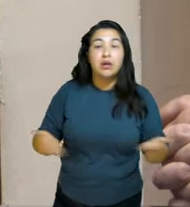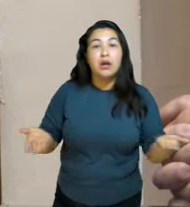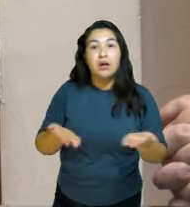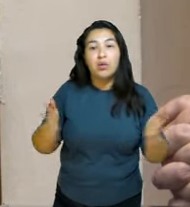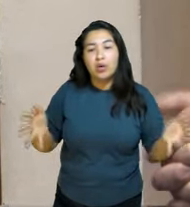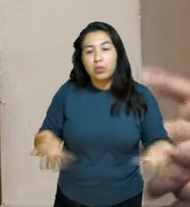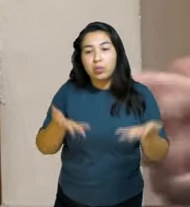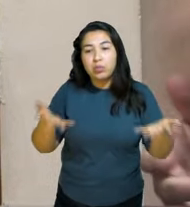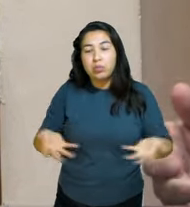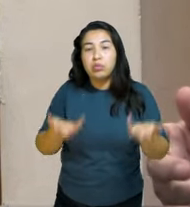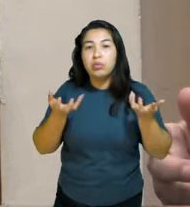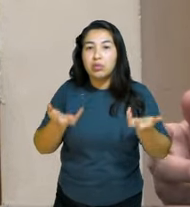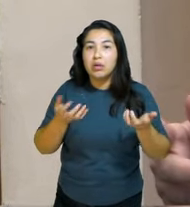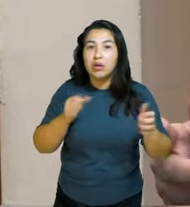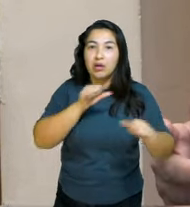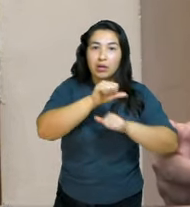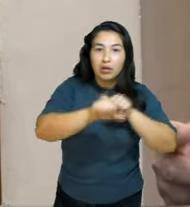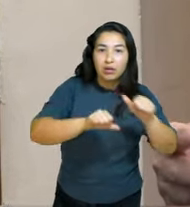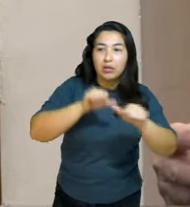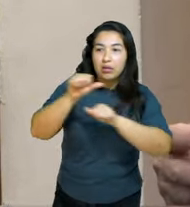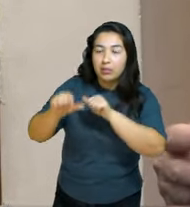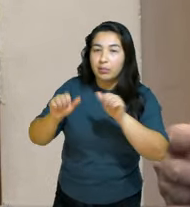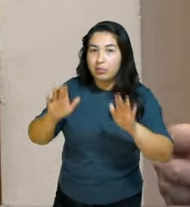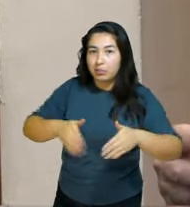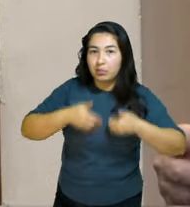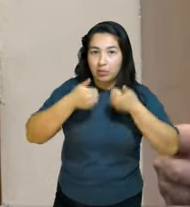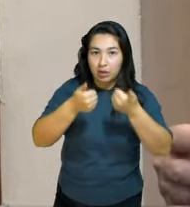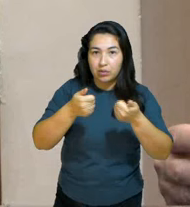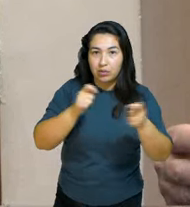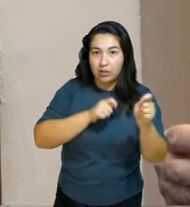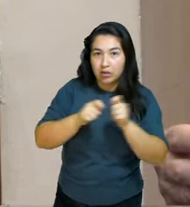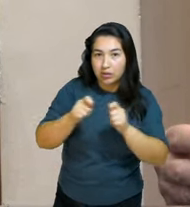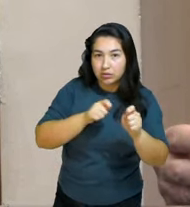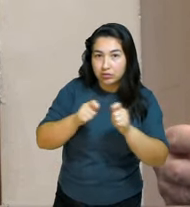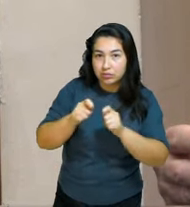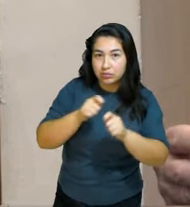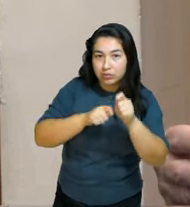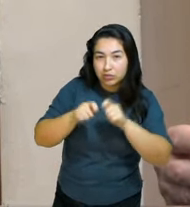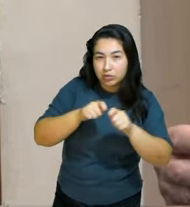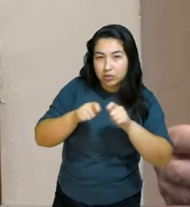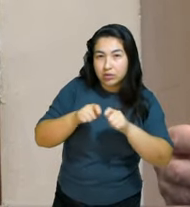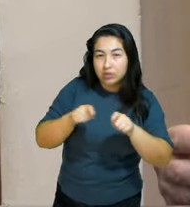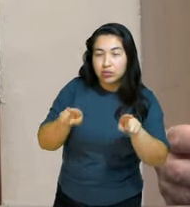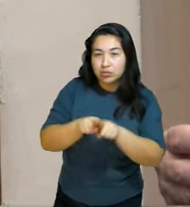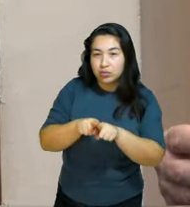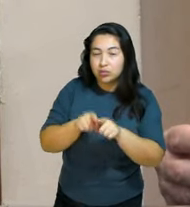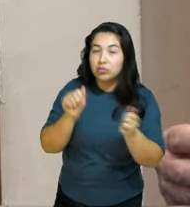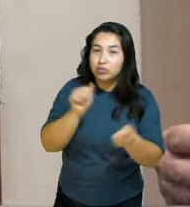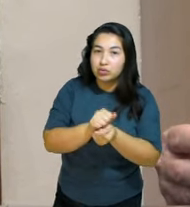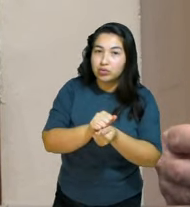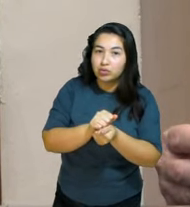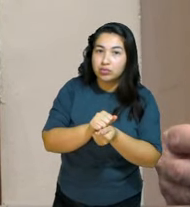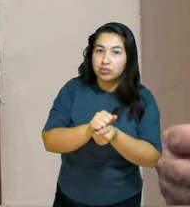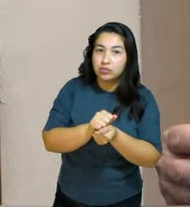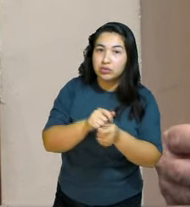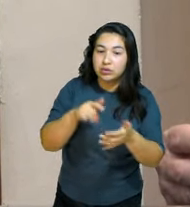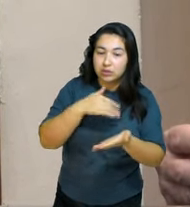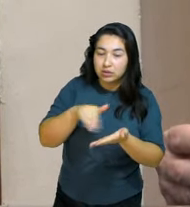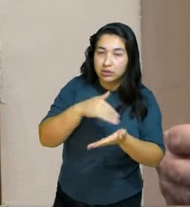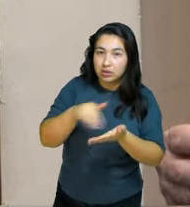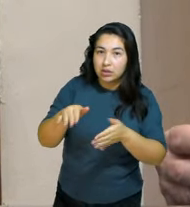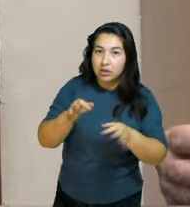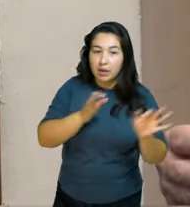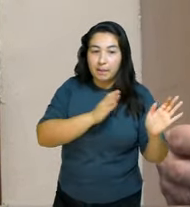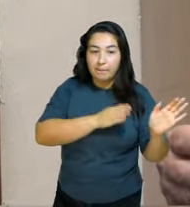melhorias na administração com o apoio da Secretaria de Planejamento, SIASC. Então,